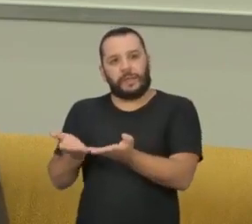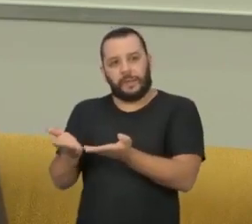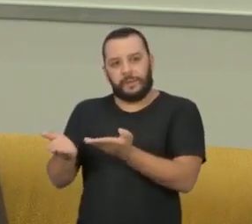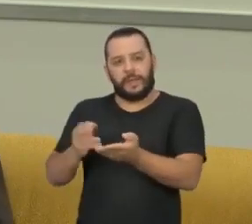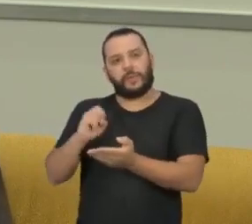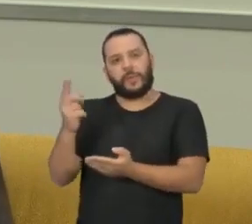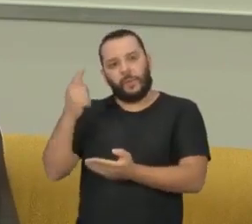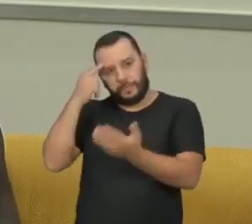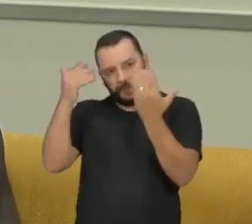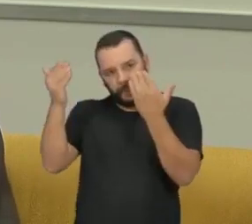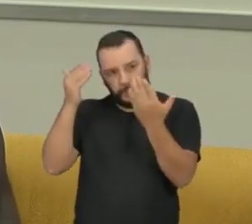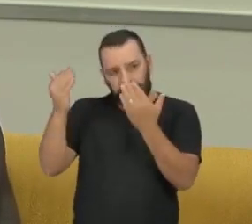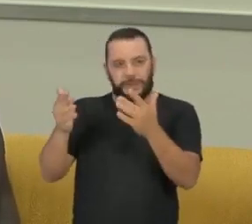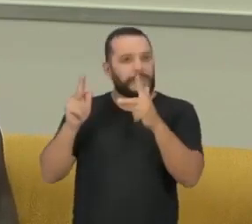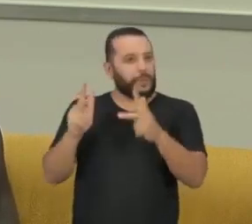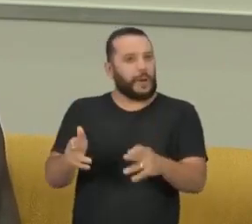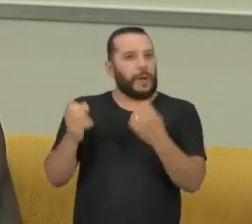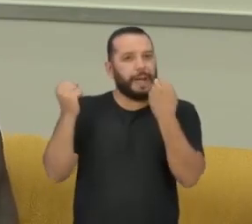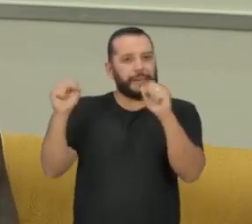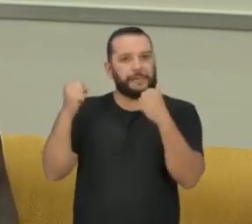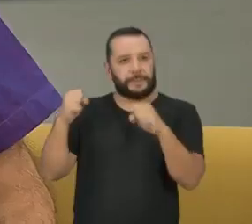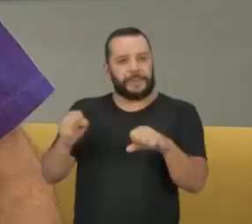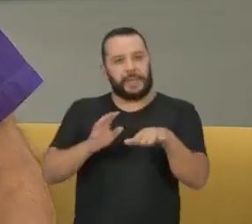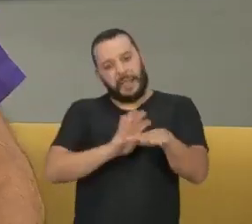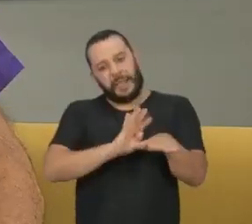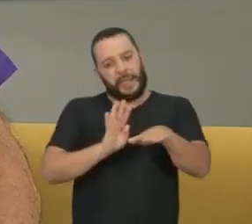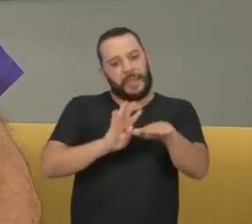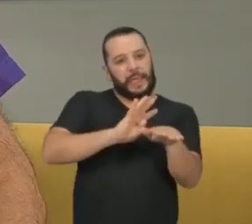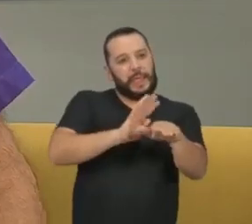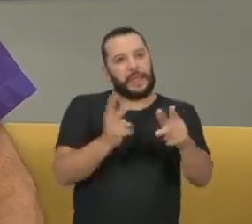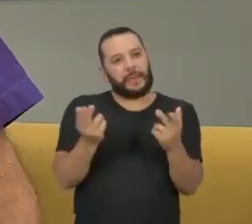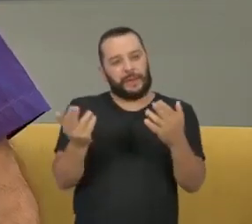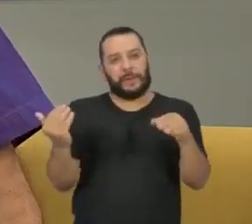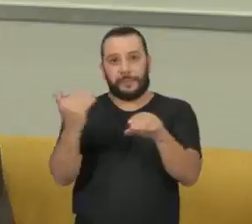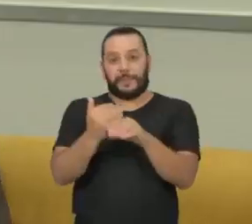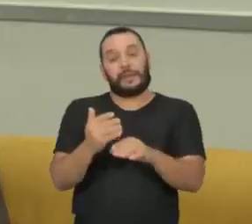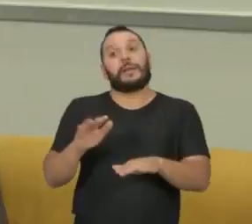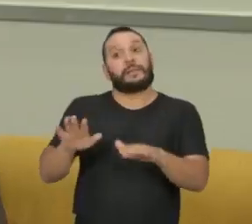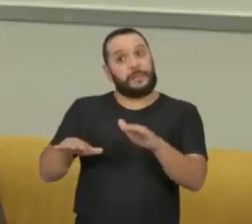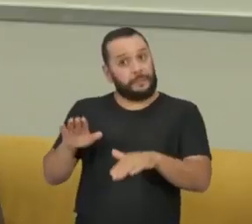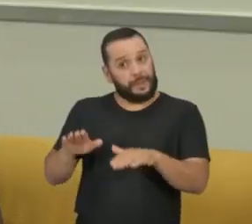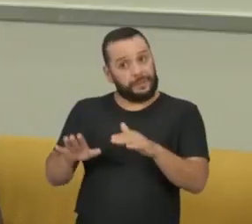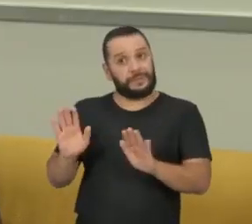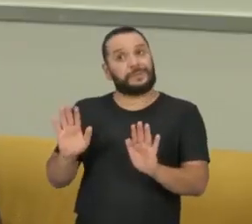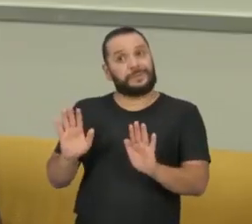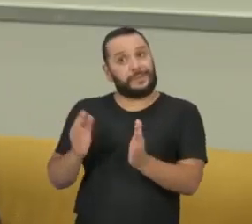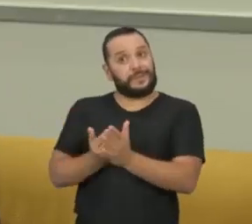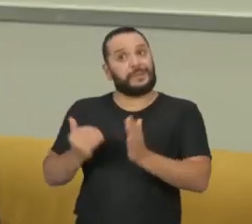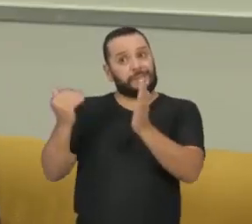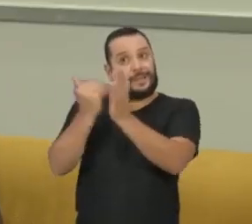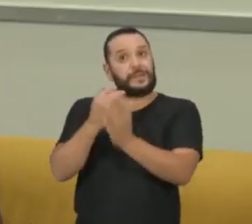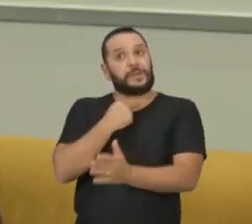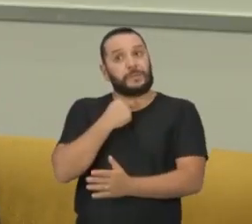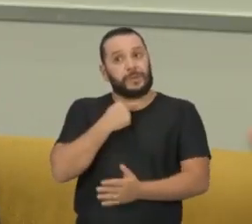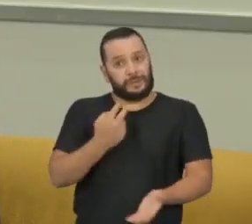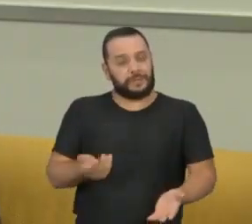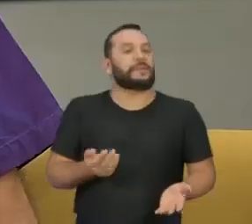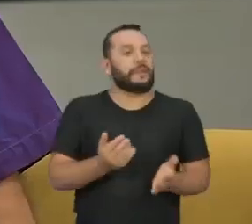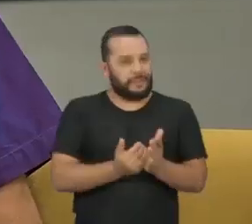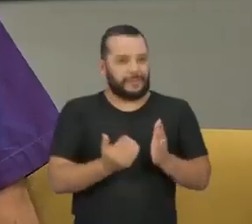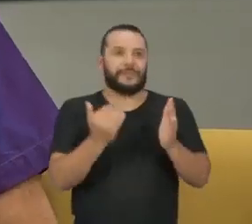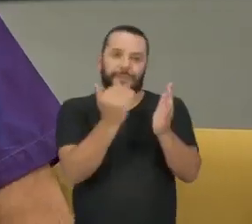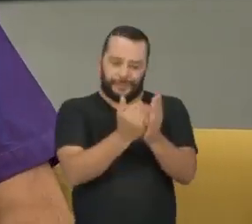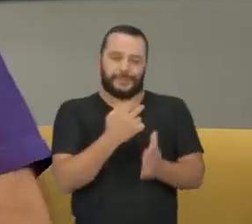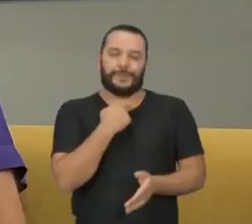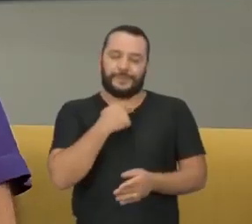sessão de terapia ou de academia, né? Obrigado. Depende de como você vai para o bloquinho. Pois é, sem excessos, né, e sabendo brincar. Obrigado, Christian, pela